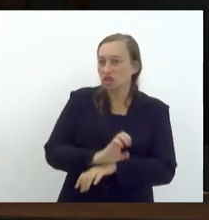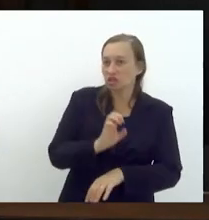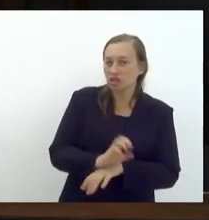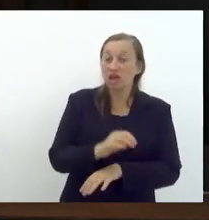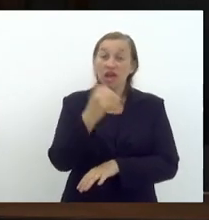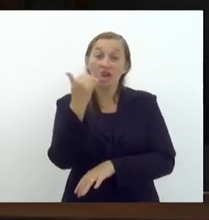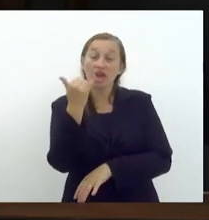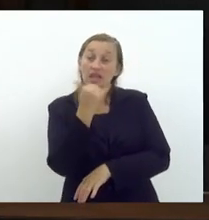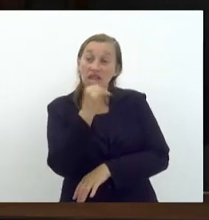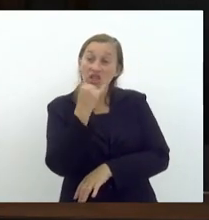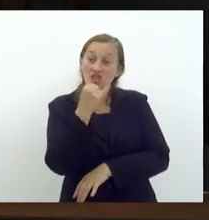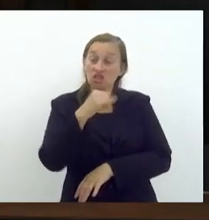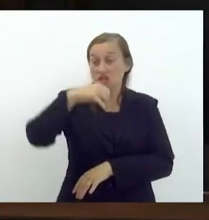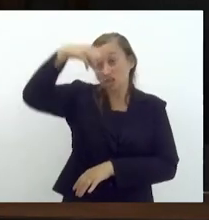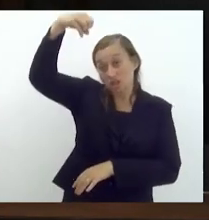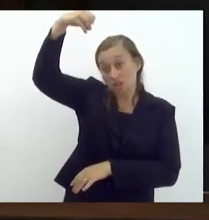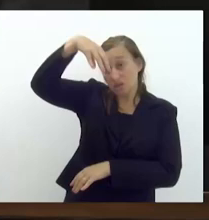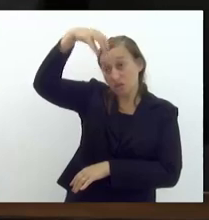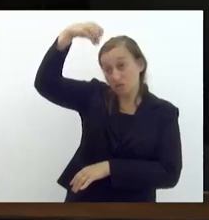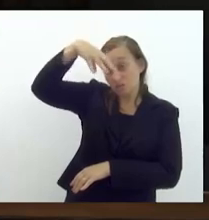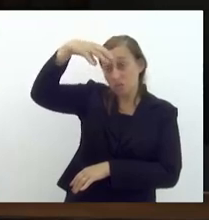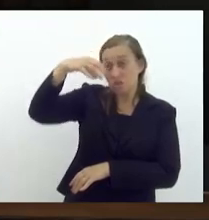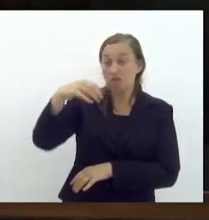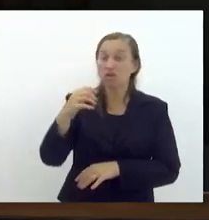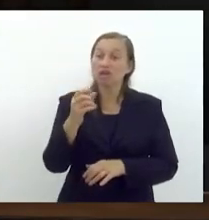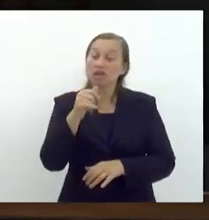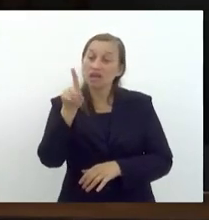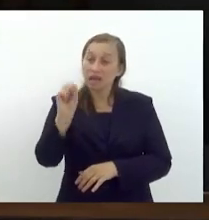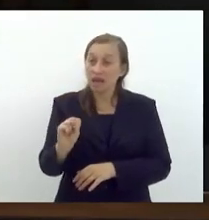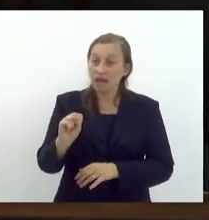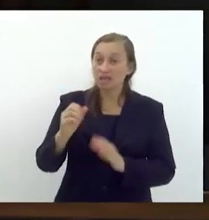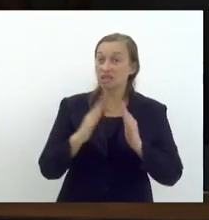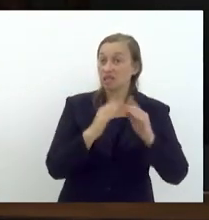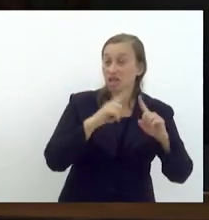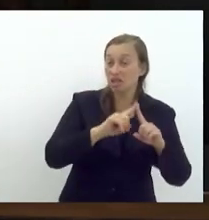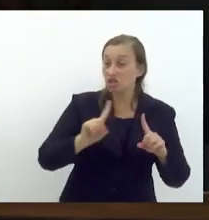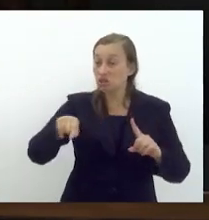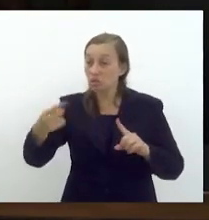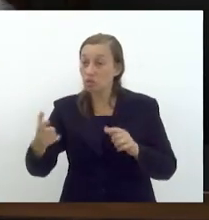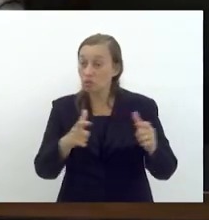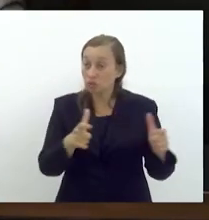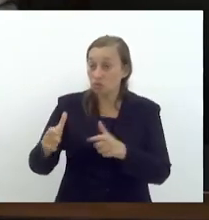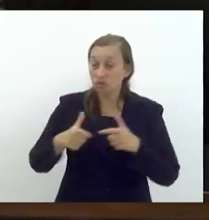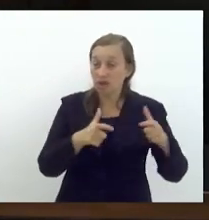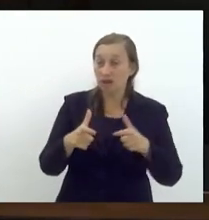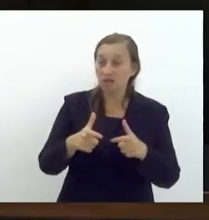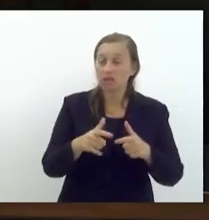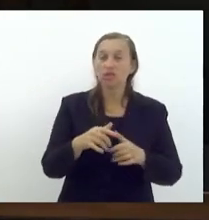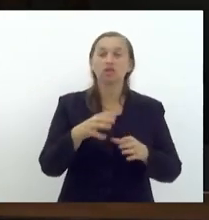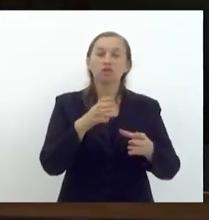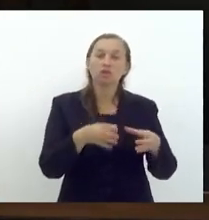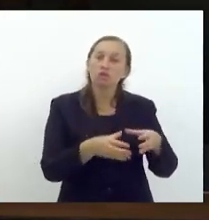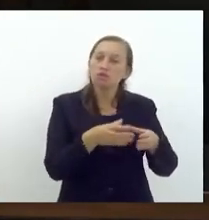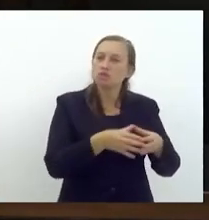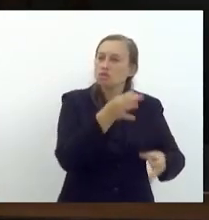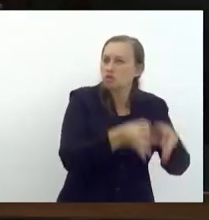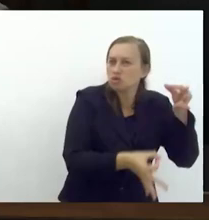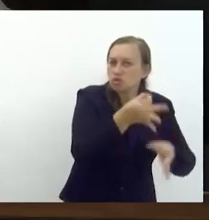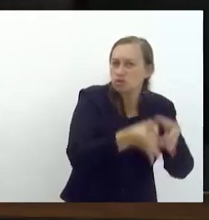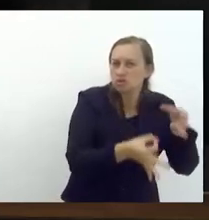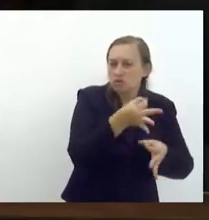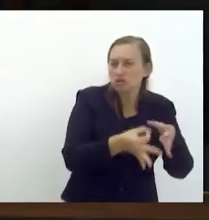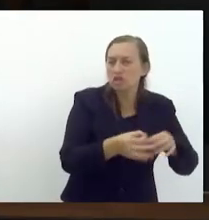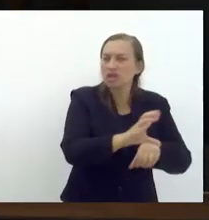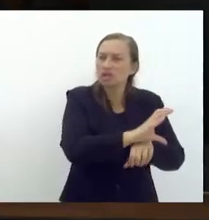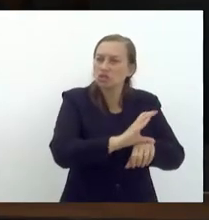de igrejas templos de qualquer culto e outras entidades pareceres das comissões constituições de Justiça pela